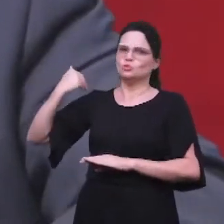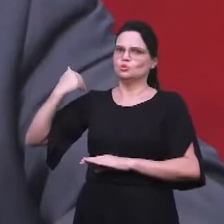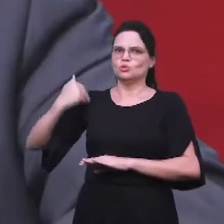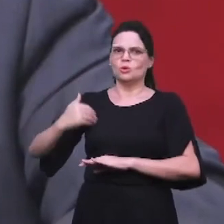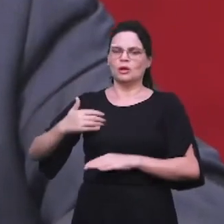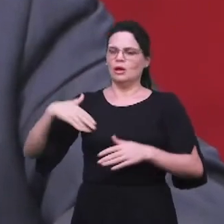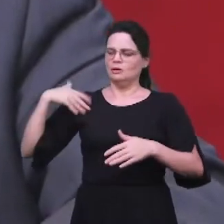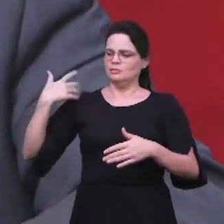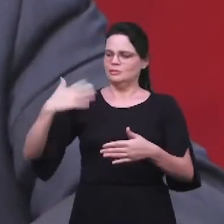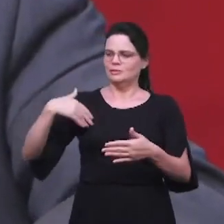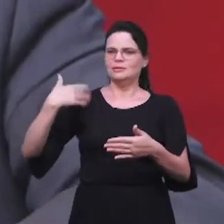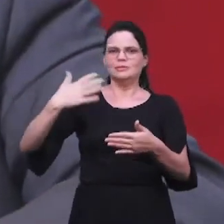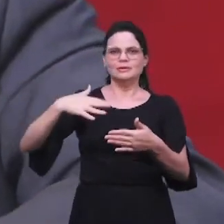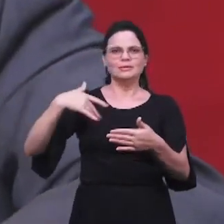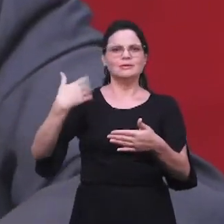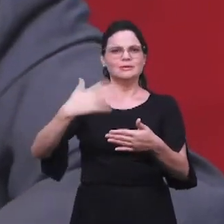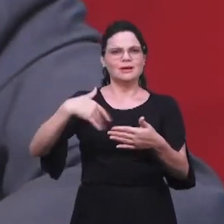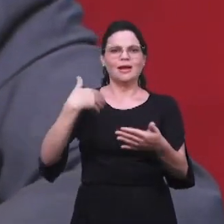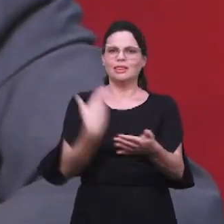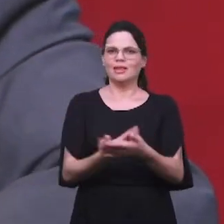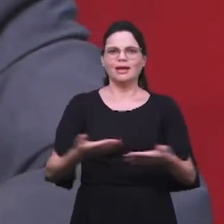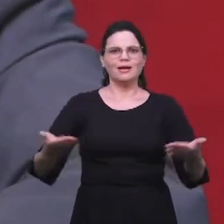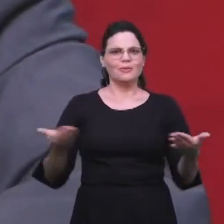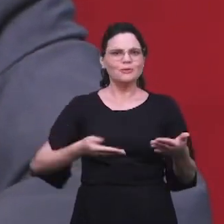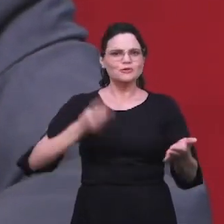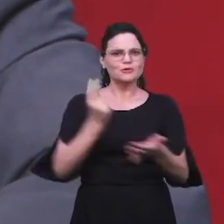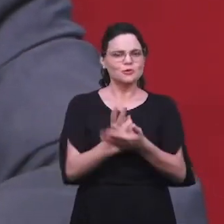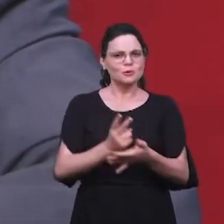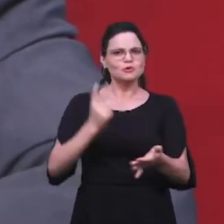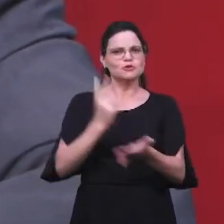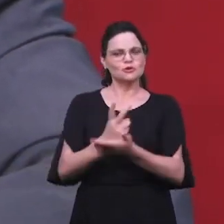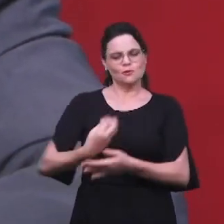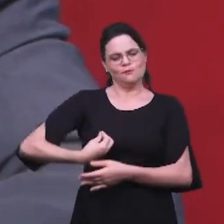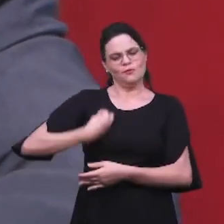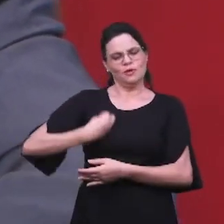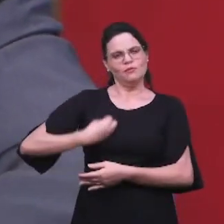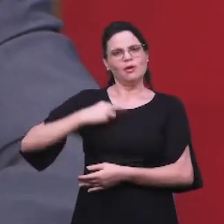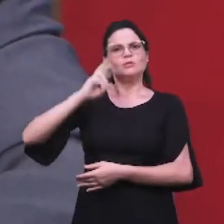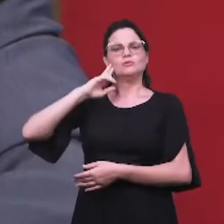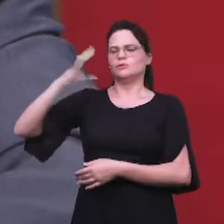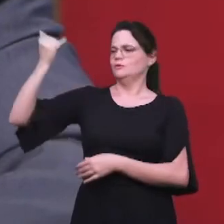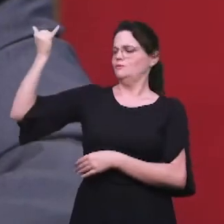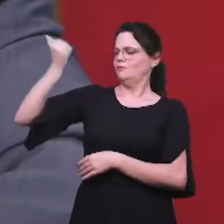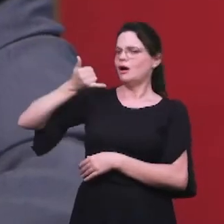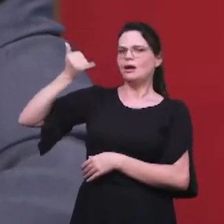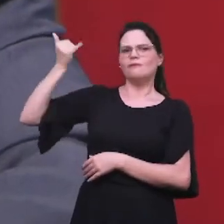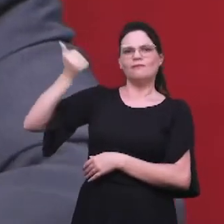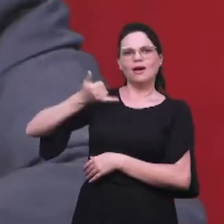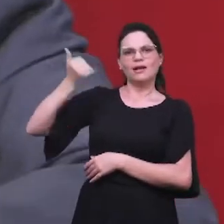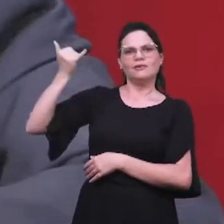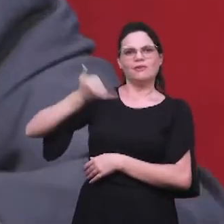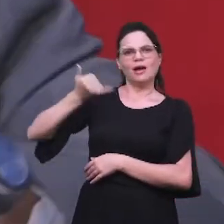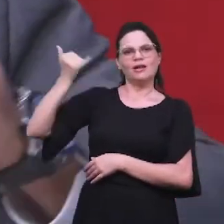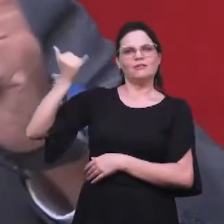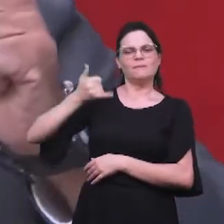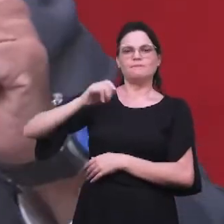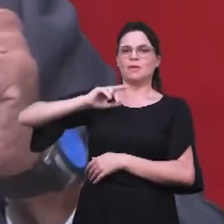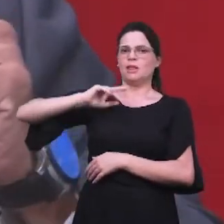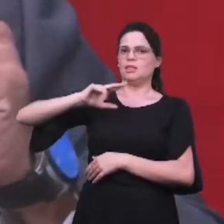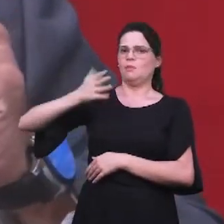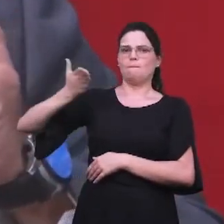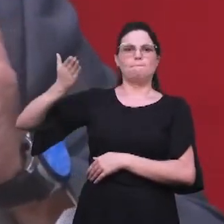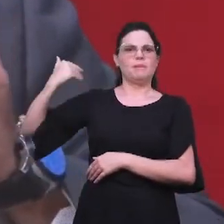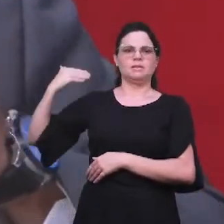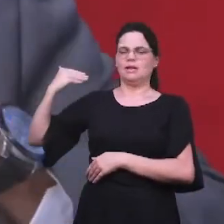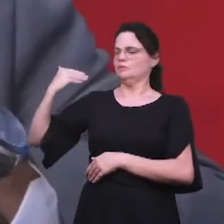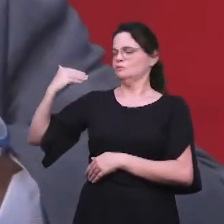Senhor da igreja hoje. Eu estou ouvindo essa voz hoje e eu estou vivendo dessa voz. Então não é um Jesus que vem atrás